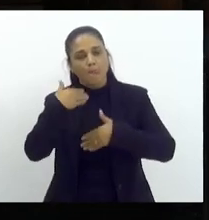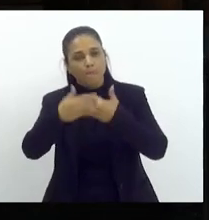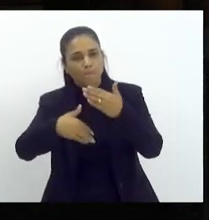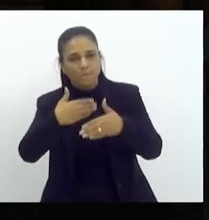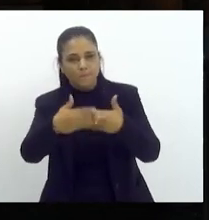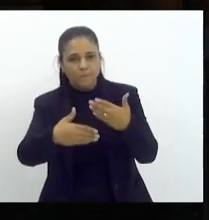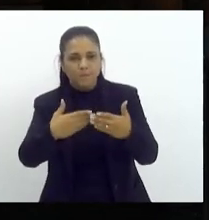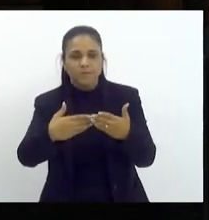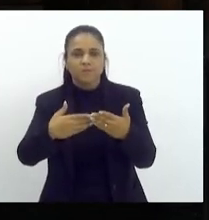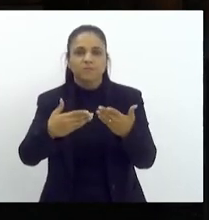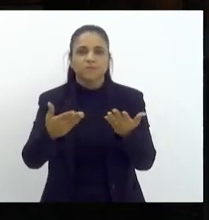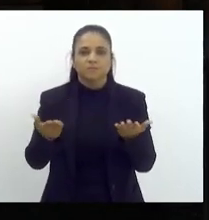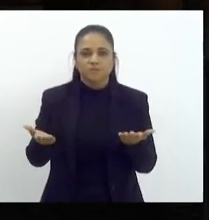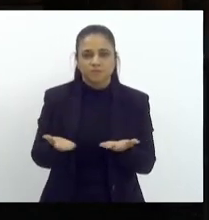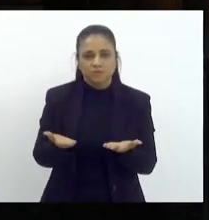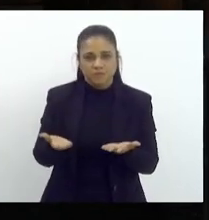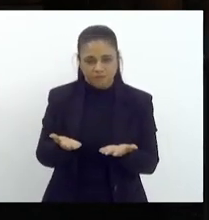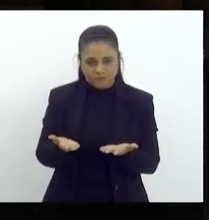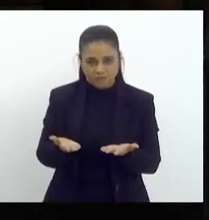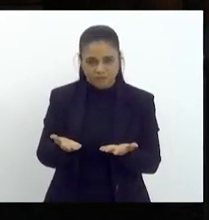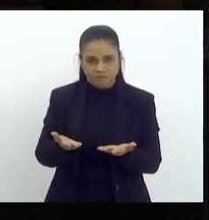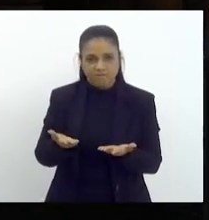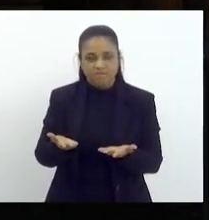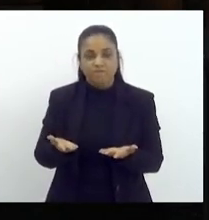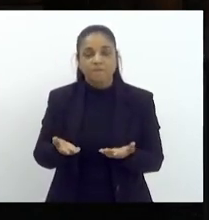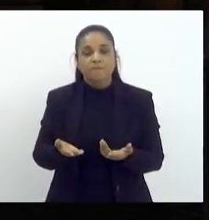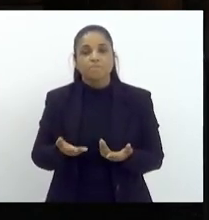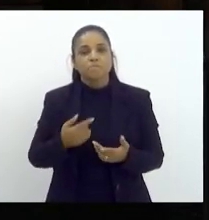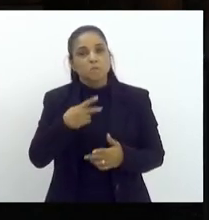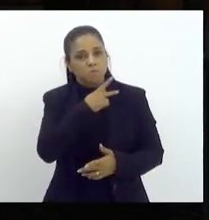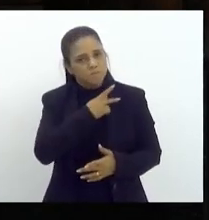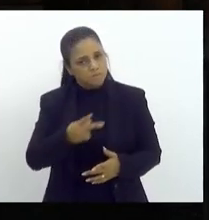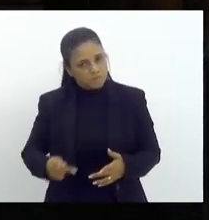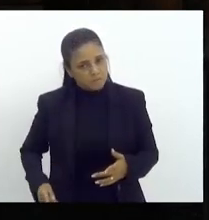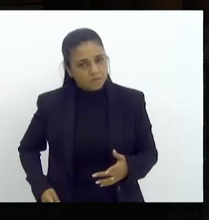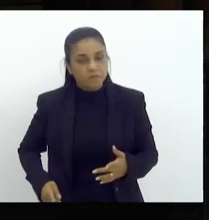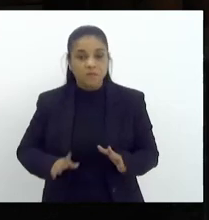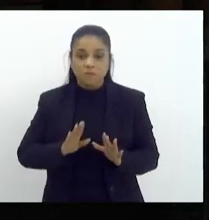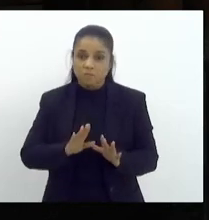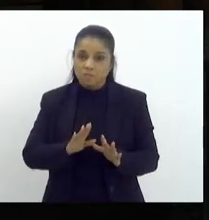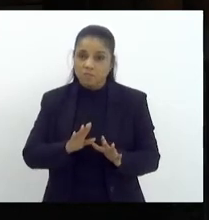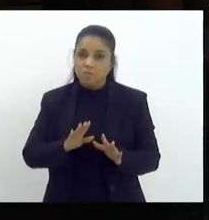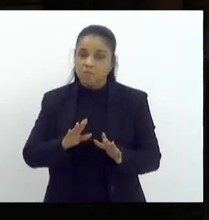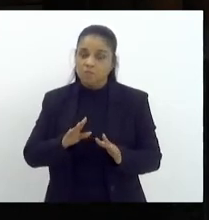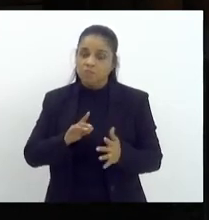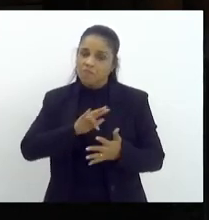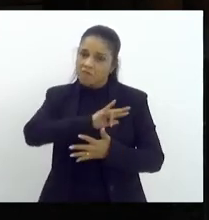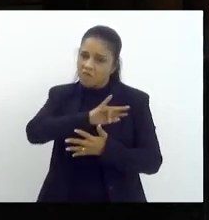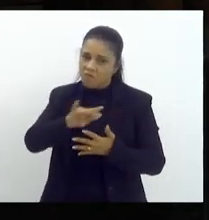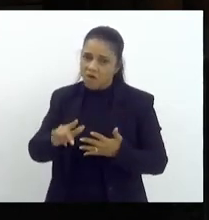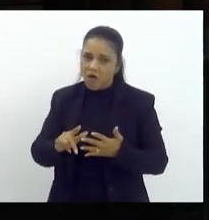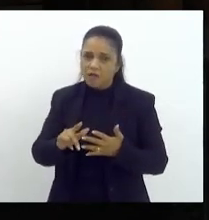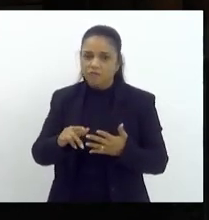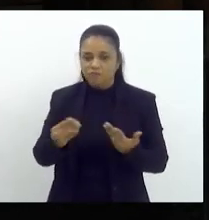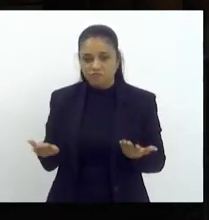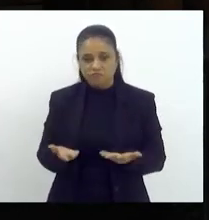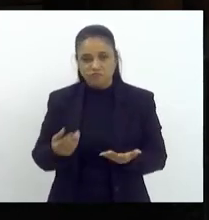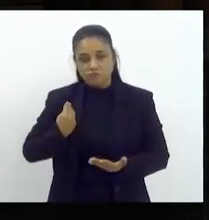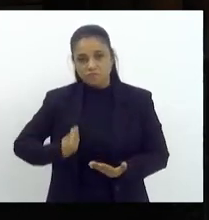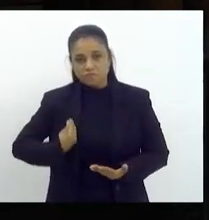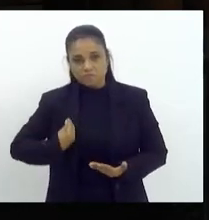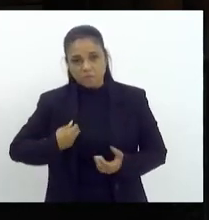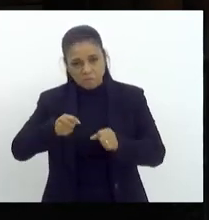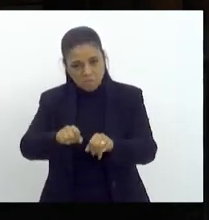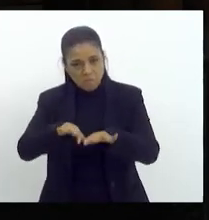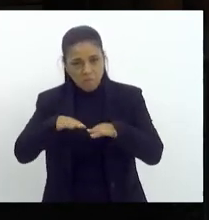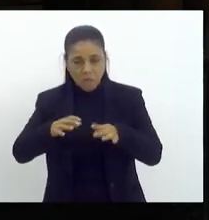de acordo que nos fez chegar até aqui até porque Presidente muitos esperavam que nós vivenciarmos hoje uma sessão